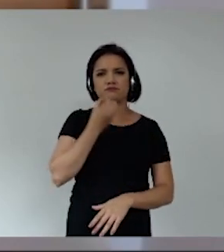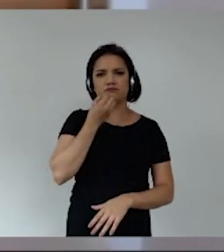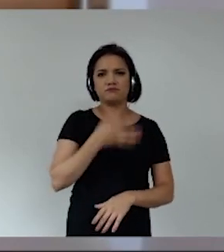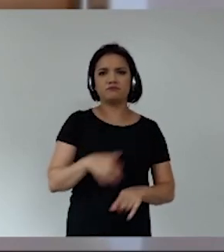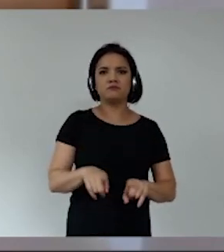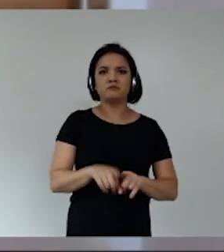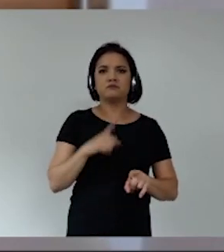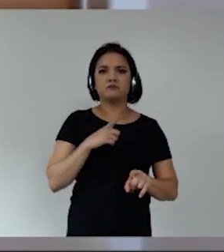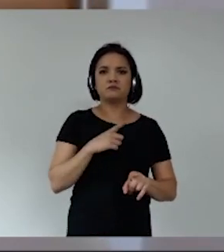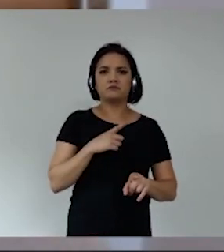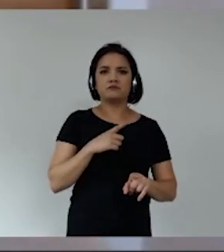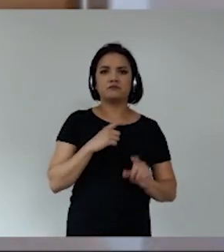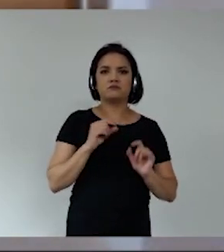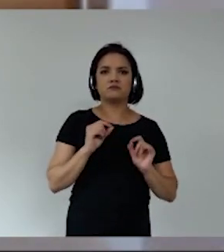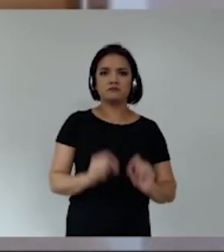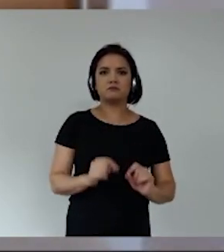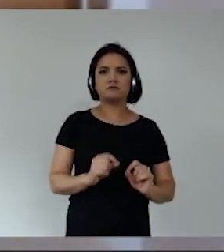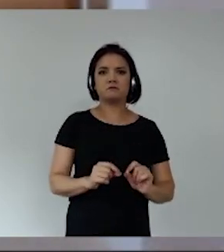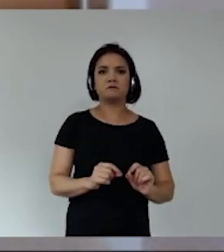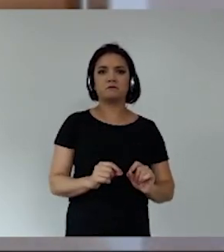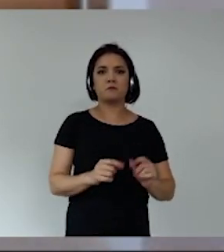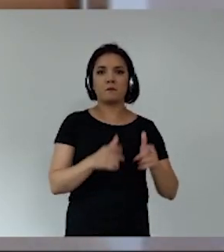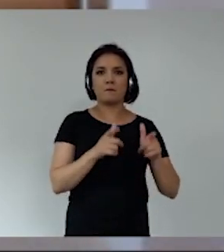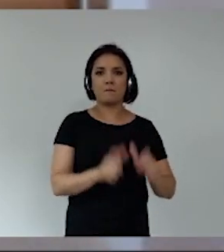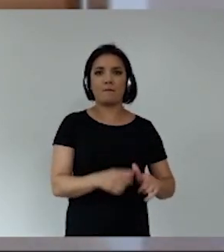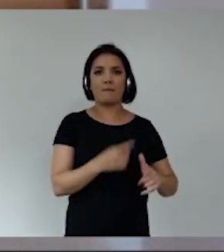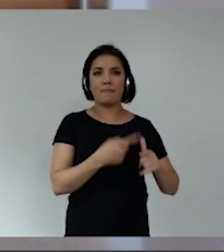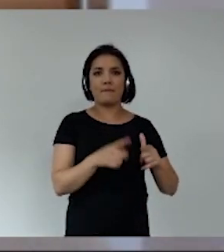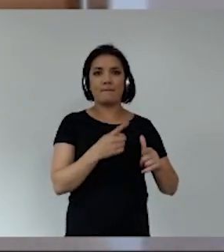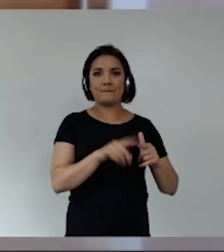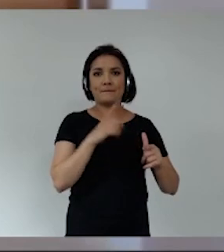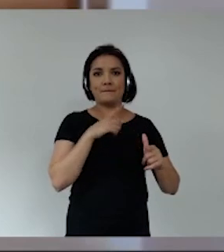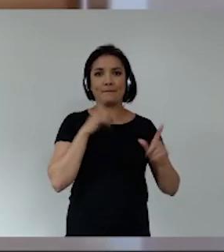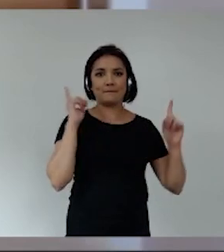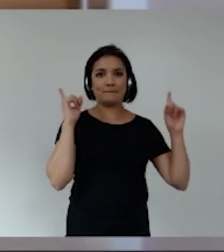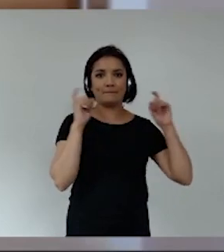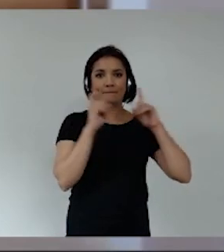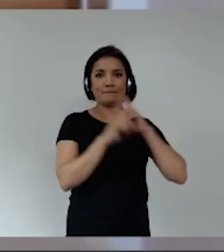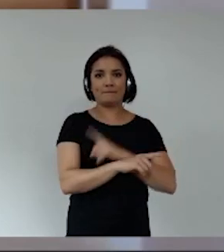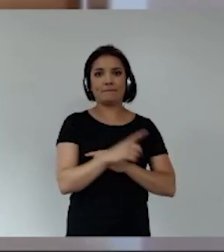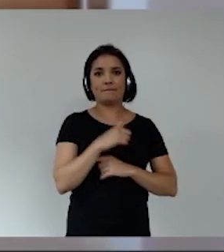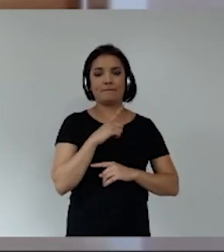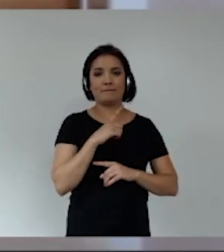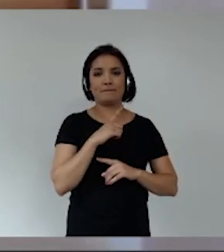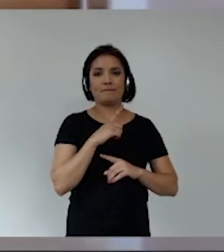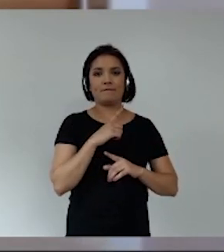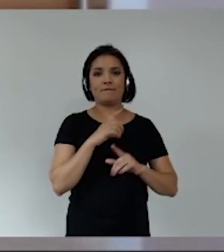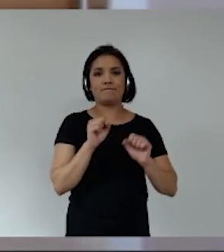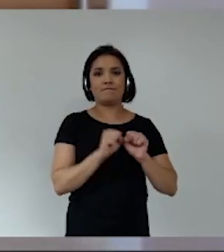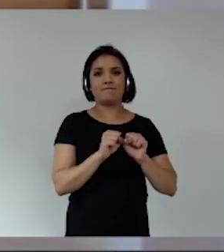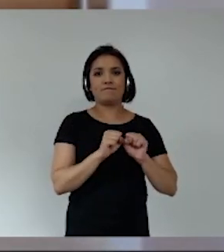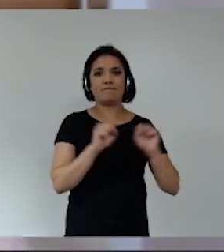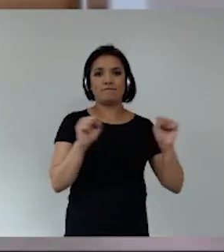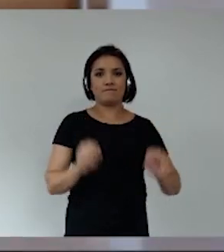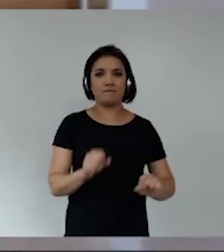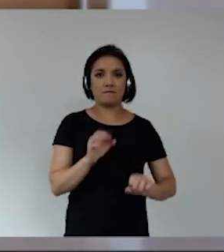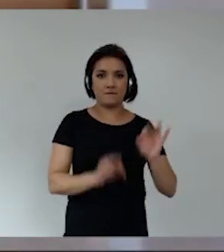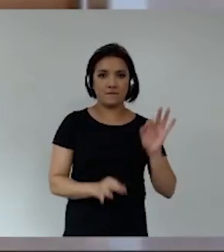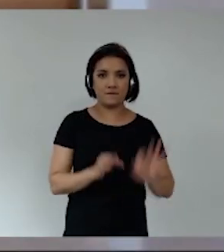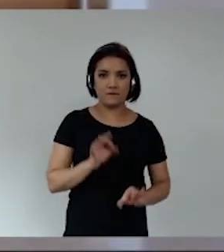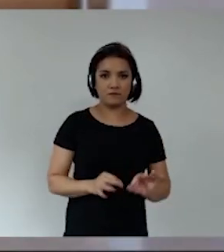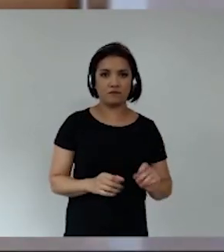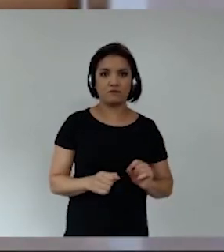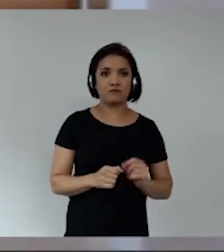para tratar do calcanhar de Aquiles, do ponto mais nefrálgico da falência do sistema jurisdicional. Vou fazer aqui